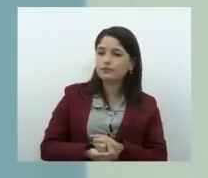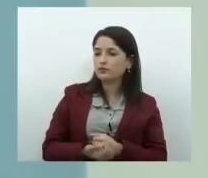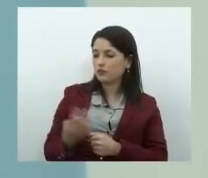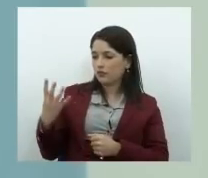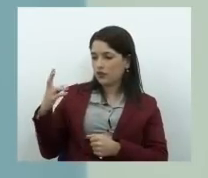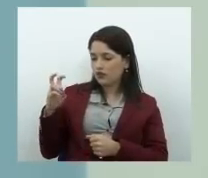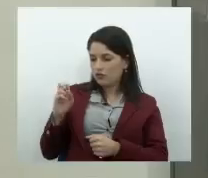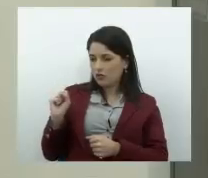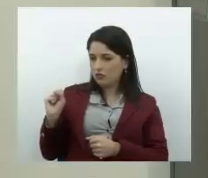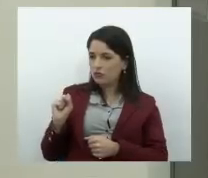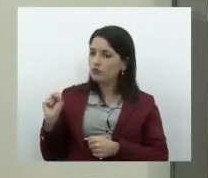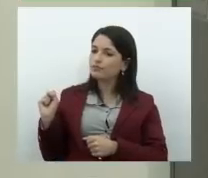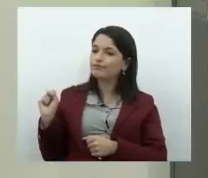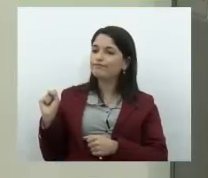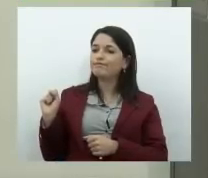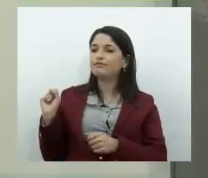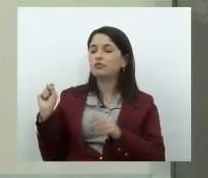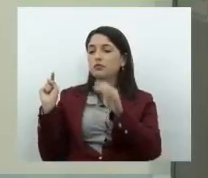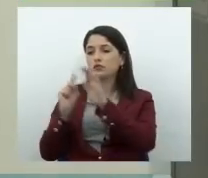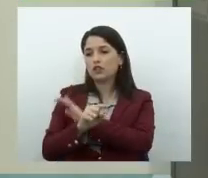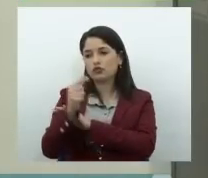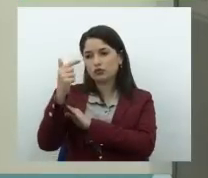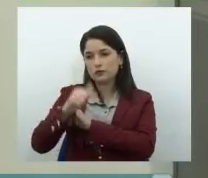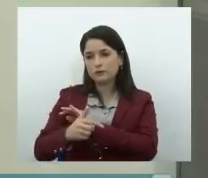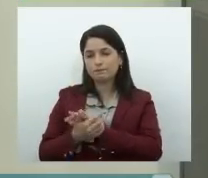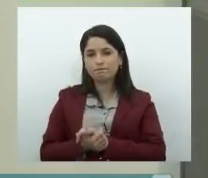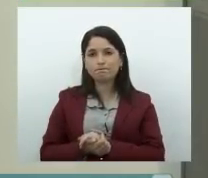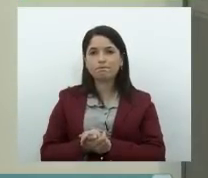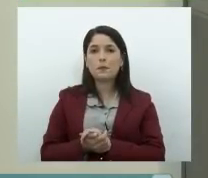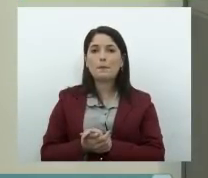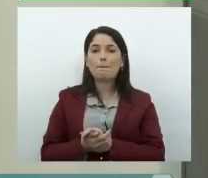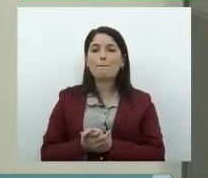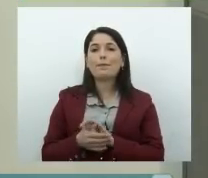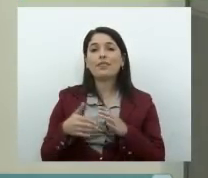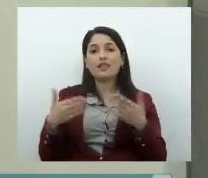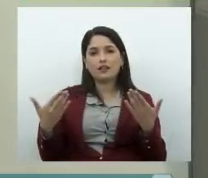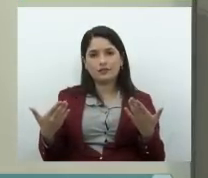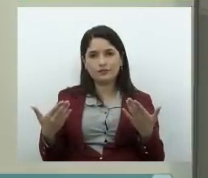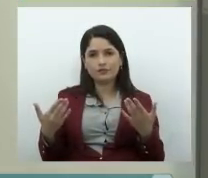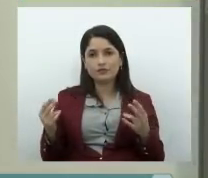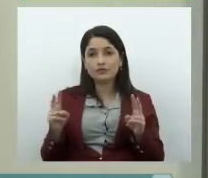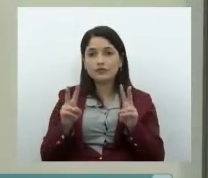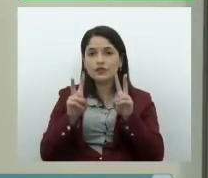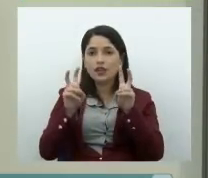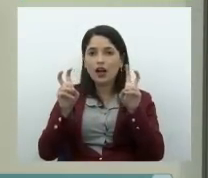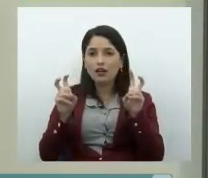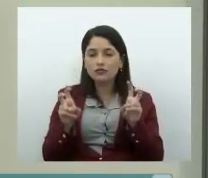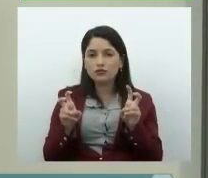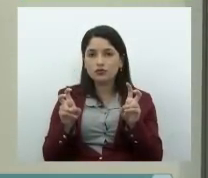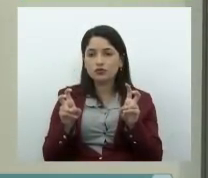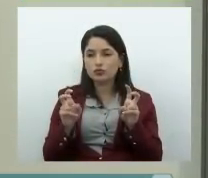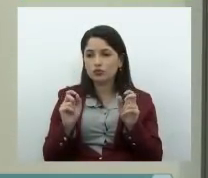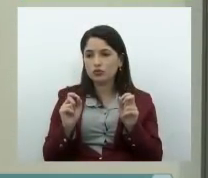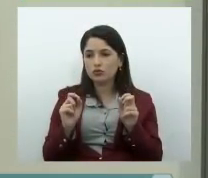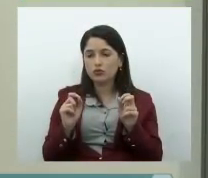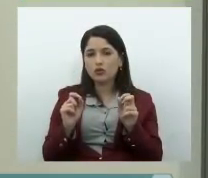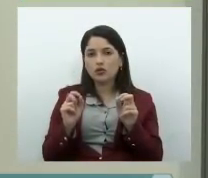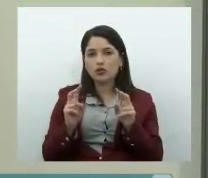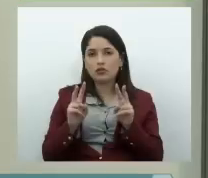réplica. Na questão do transporte, eu vou ampliar o prazo do bilhete único